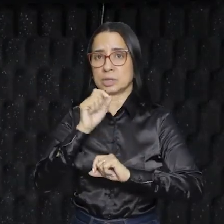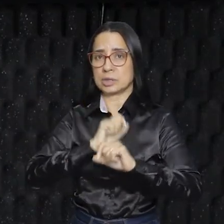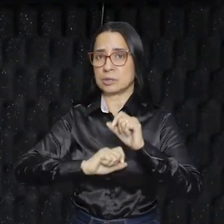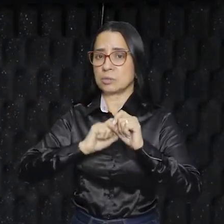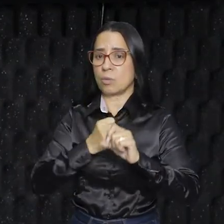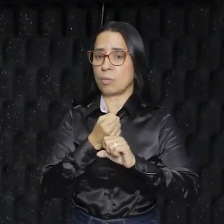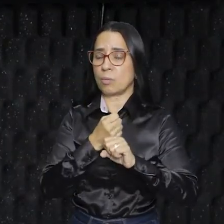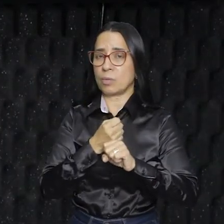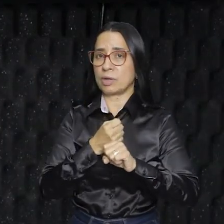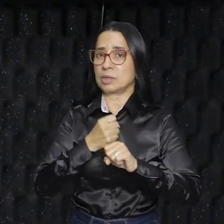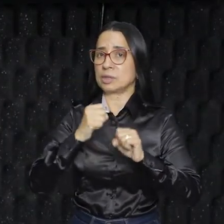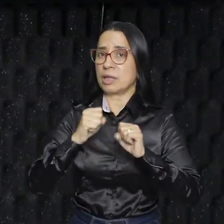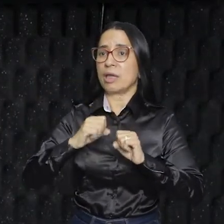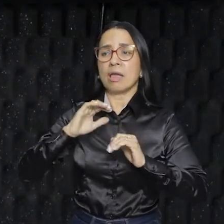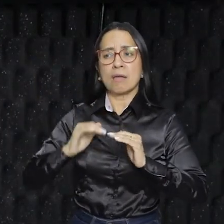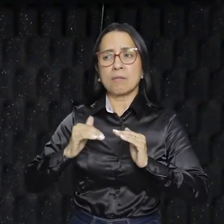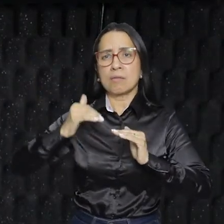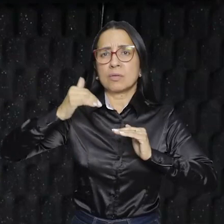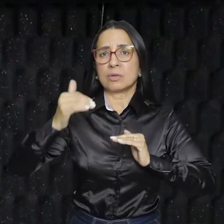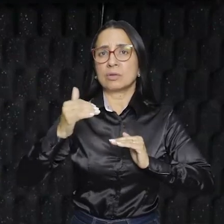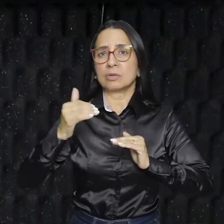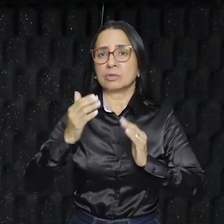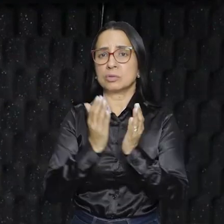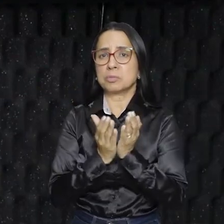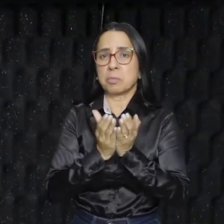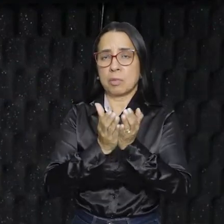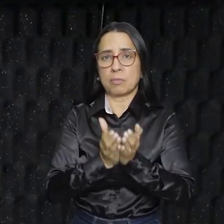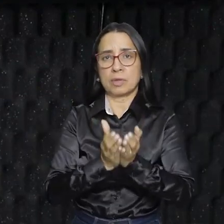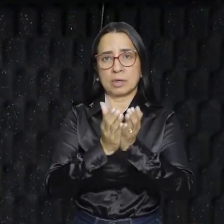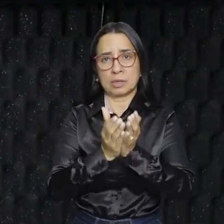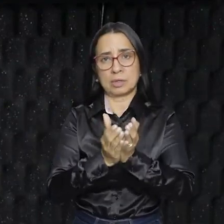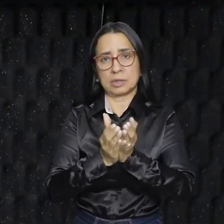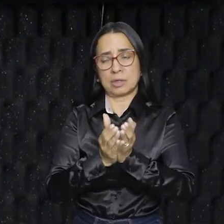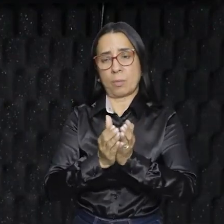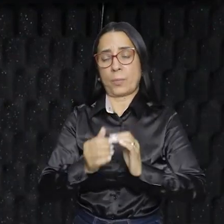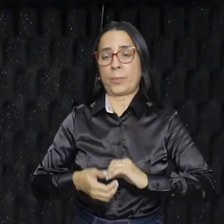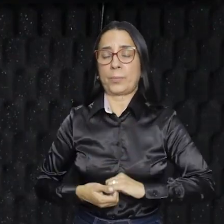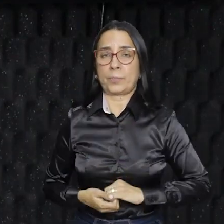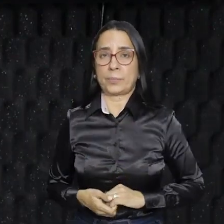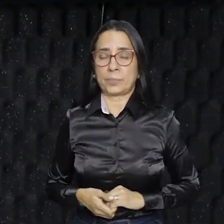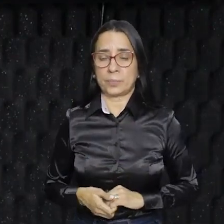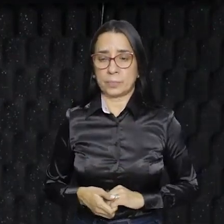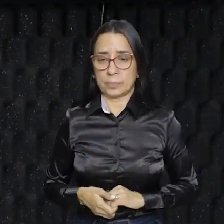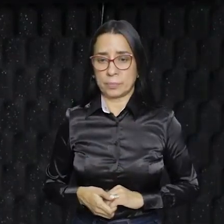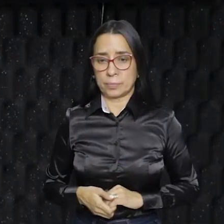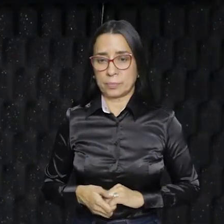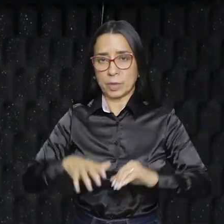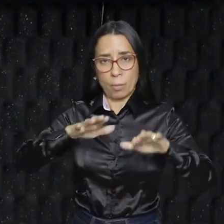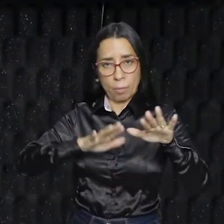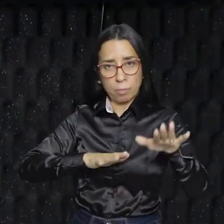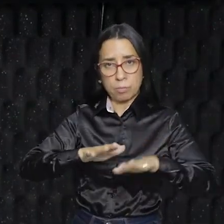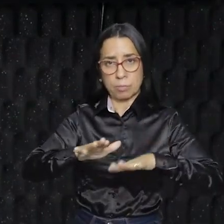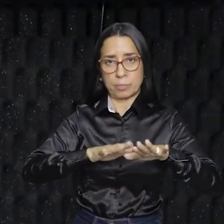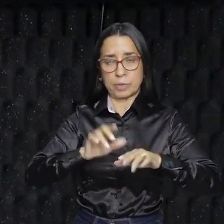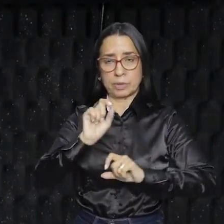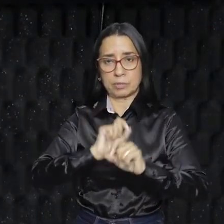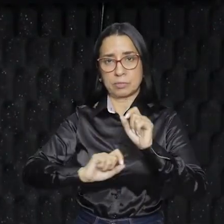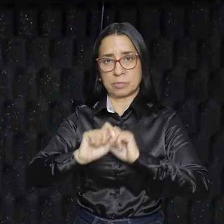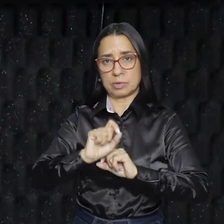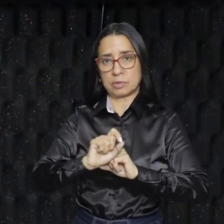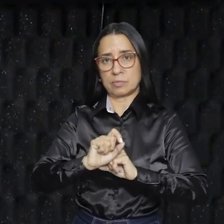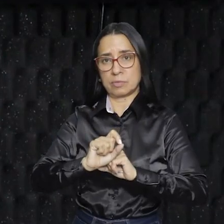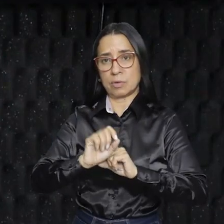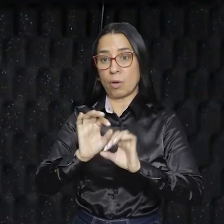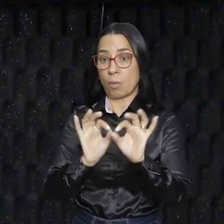grandes navegações, ou a expansão ultramarina. O movimento que foi